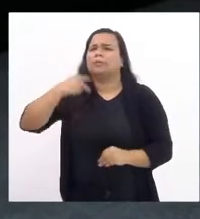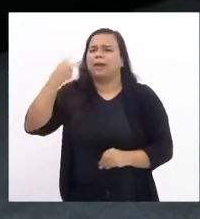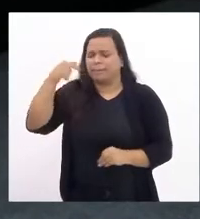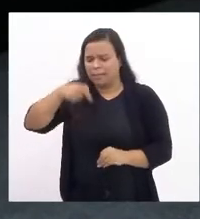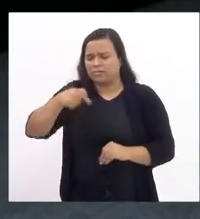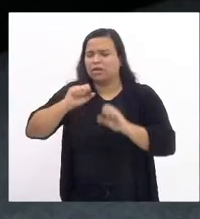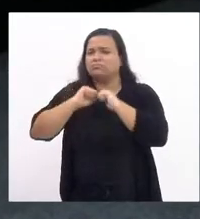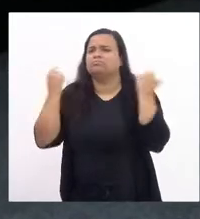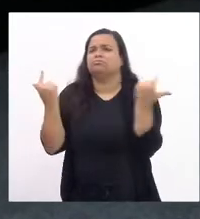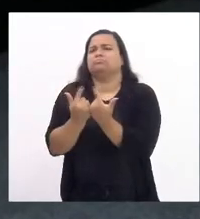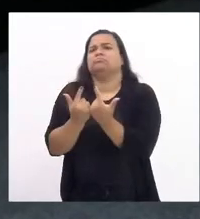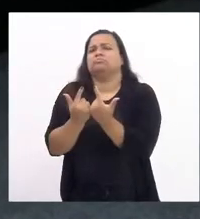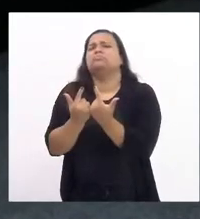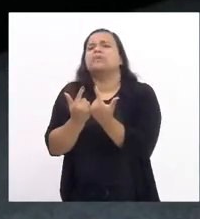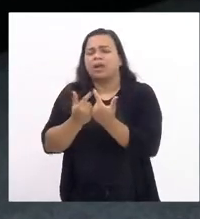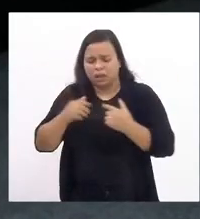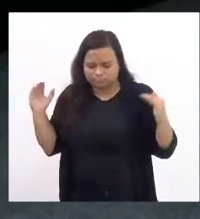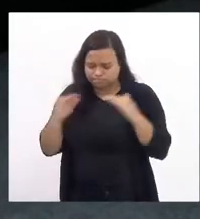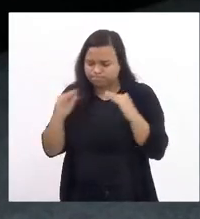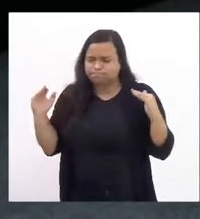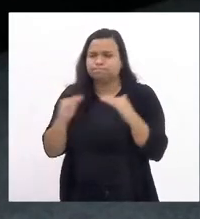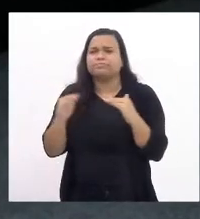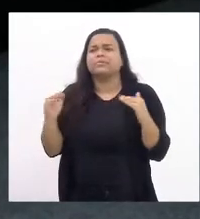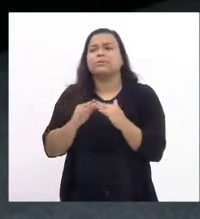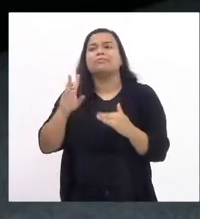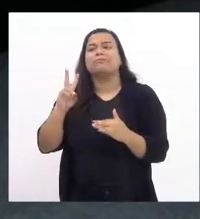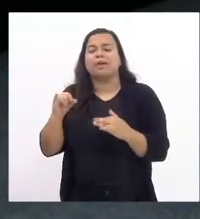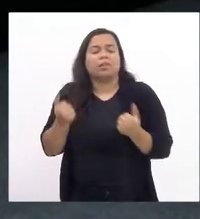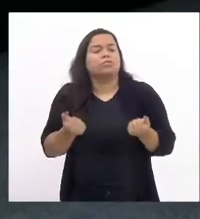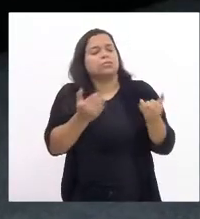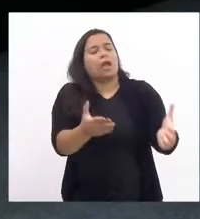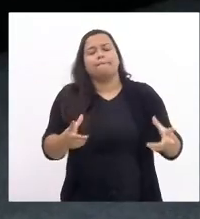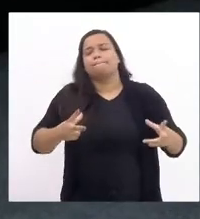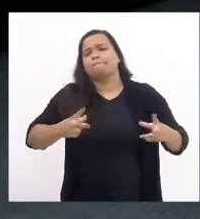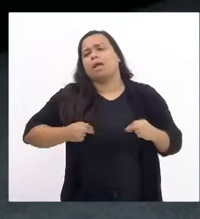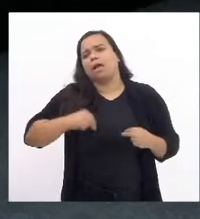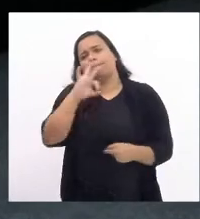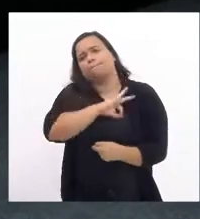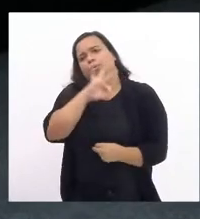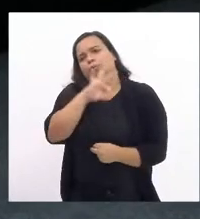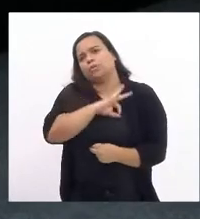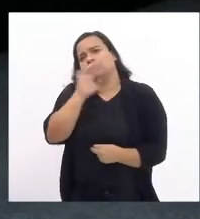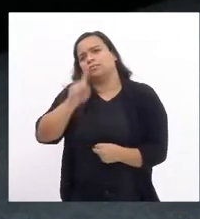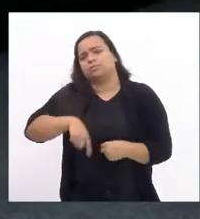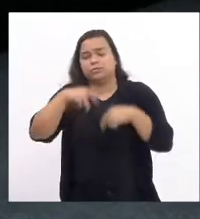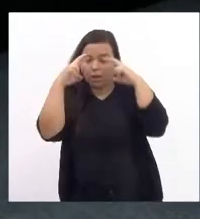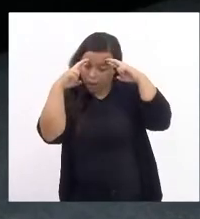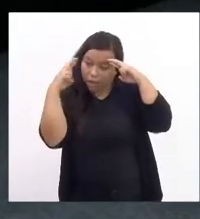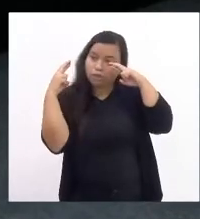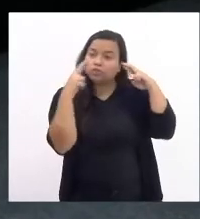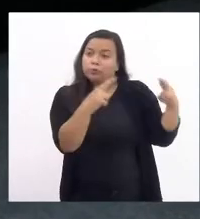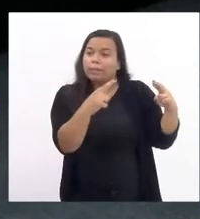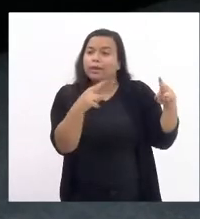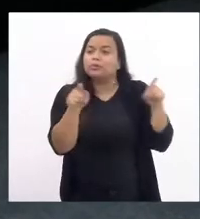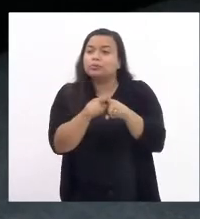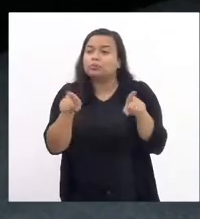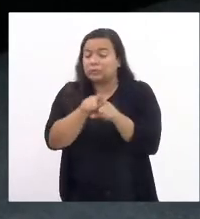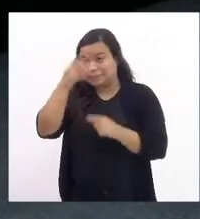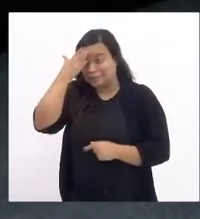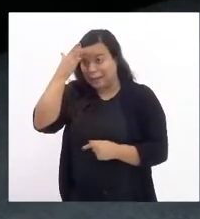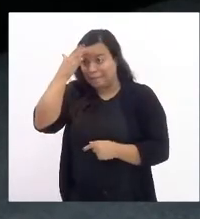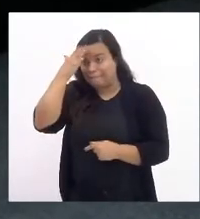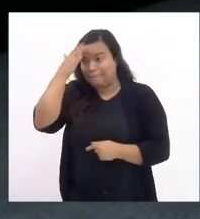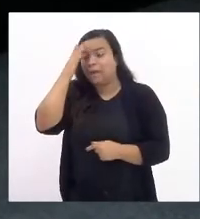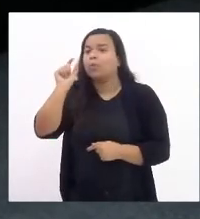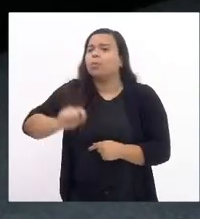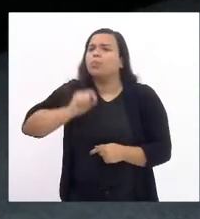irá recusar aquilo que merecem os policiais civis, que é respeito e entender, né, que